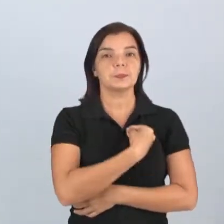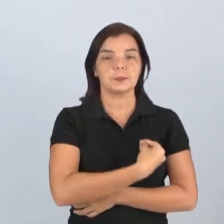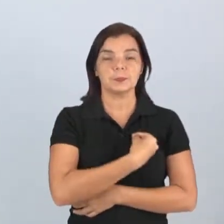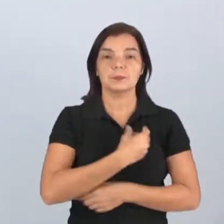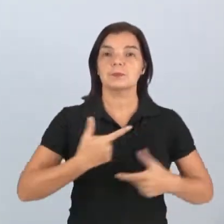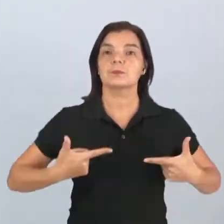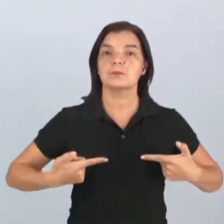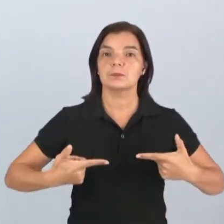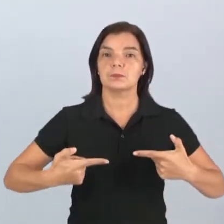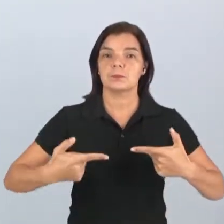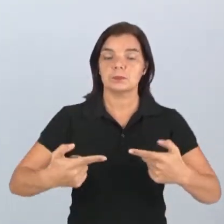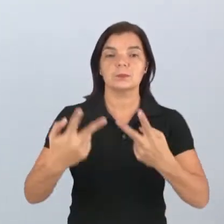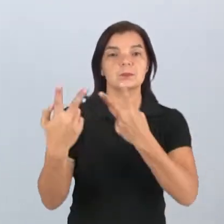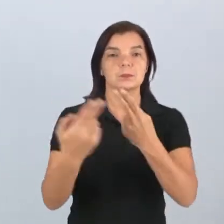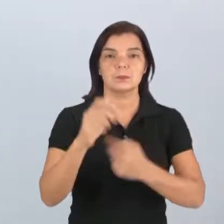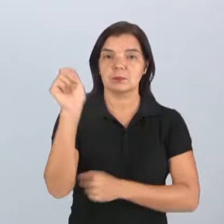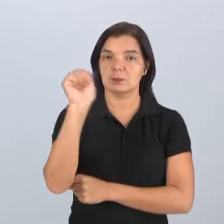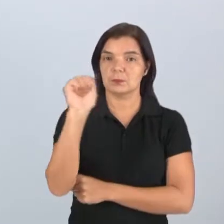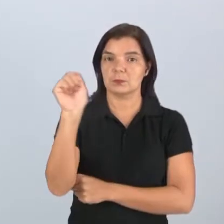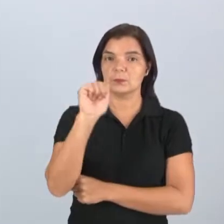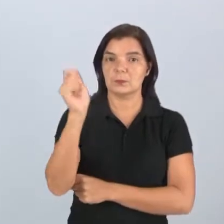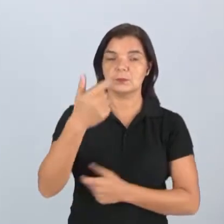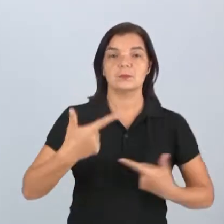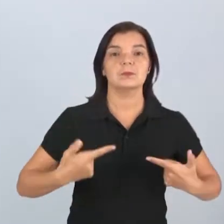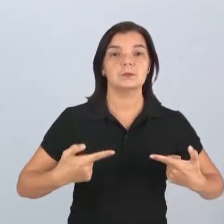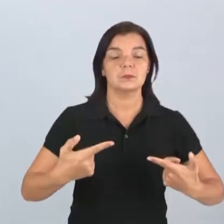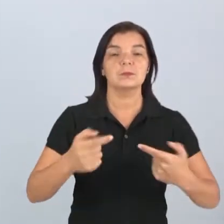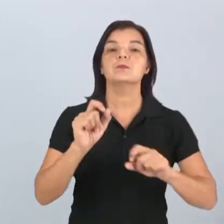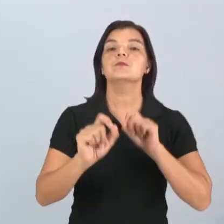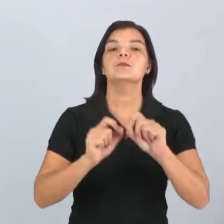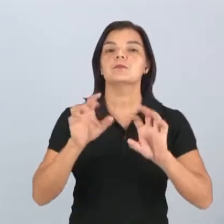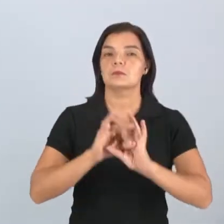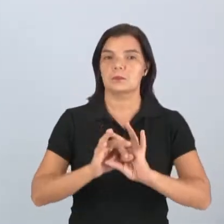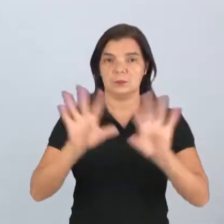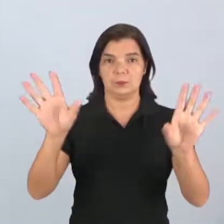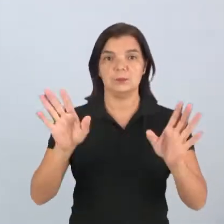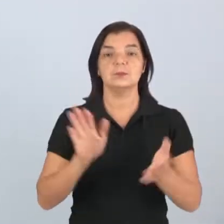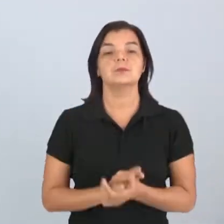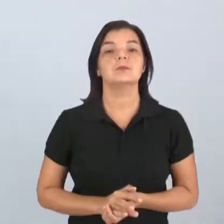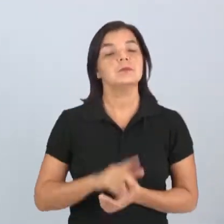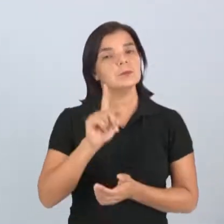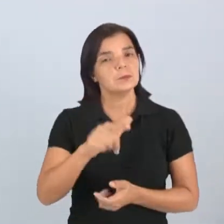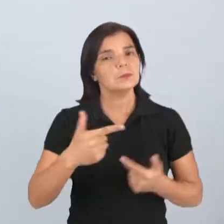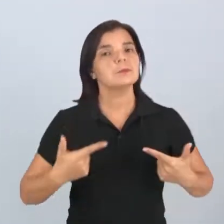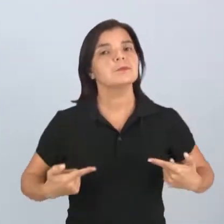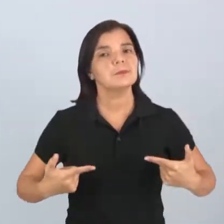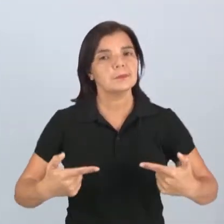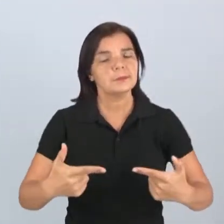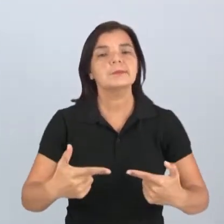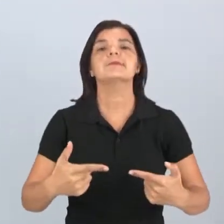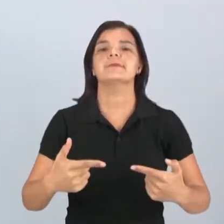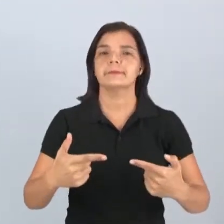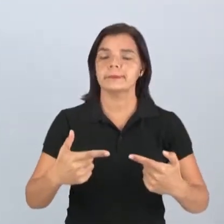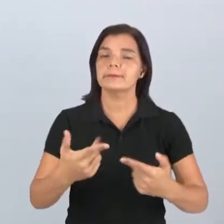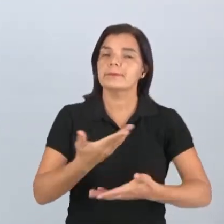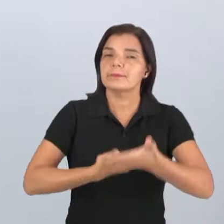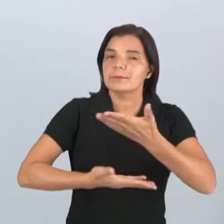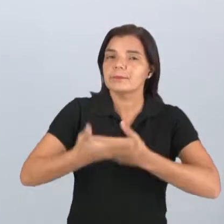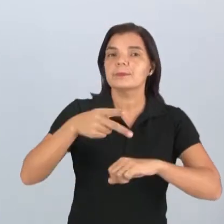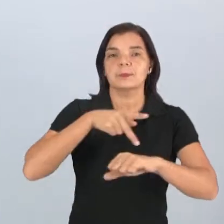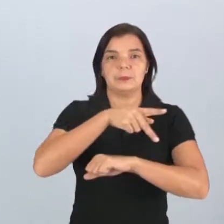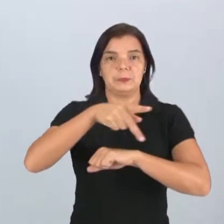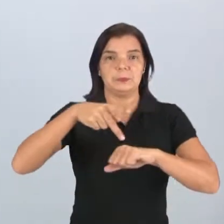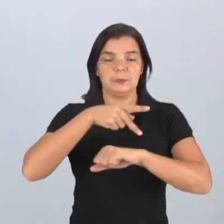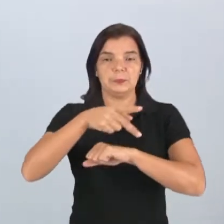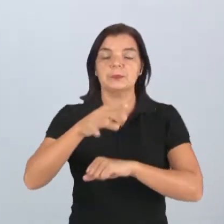uma guerra, assim como a Argentina, uma guerra de independência. E essa guerra vai um pouco que envolver os países